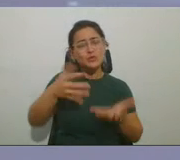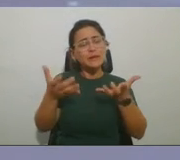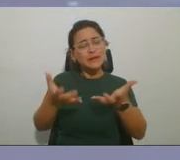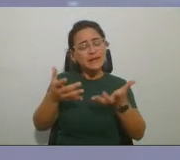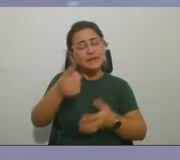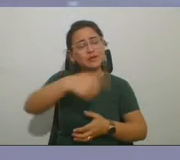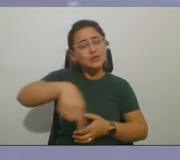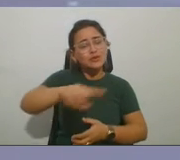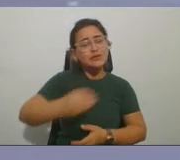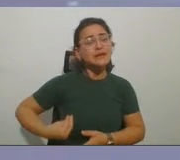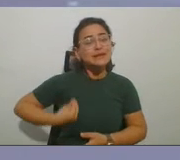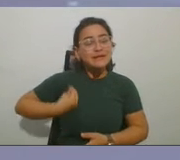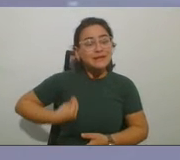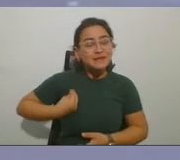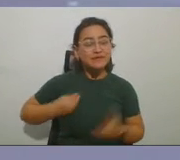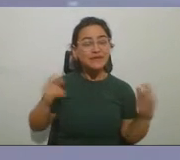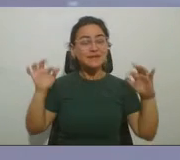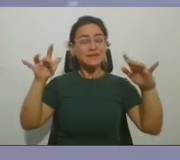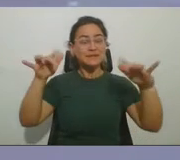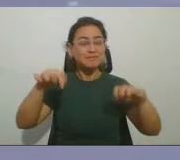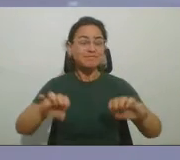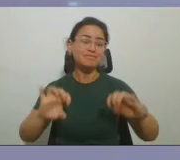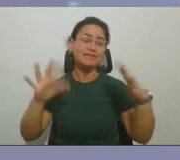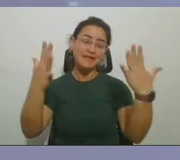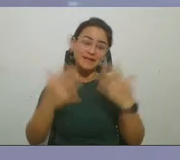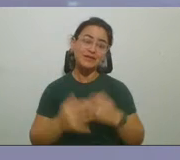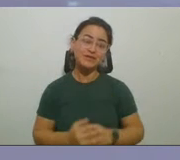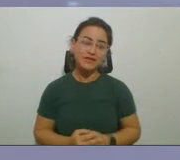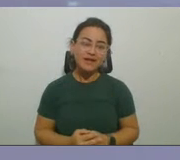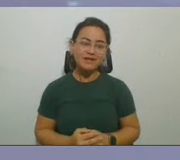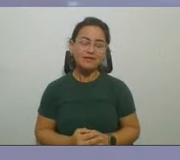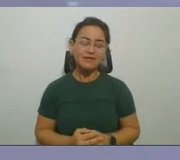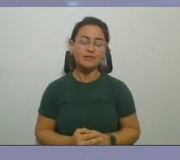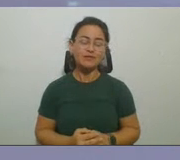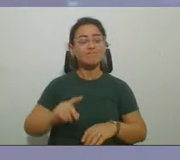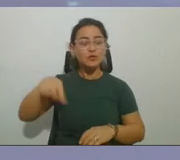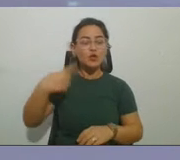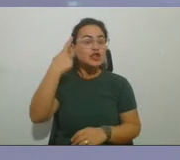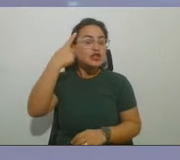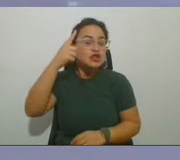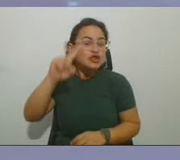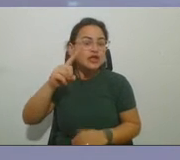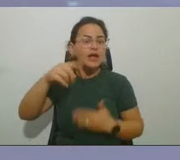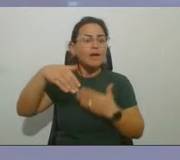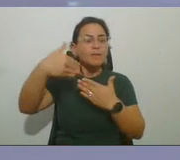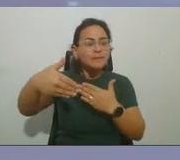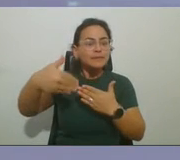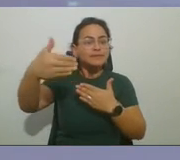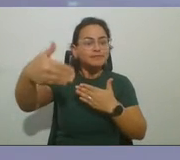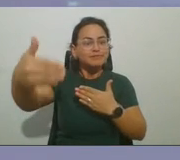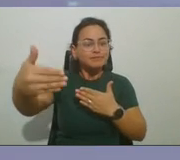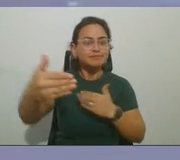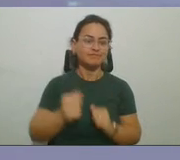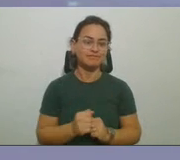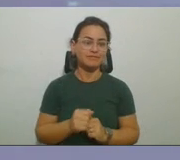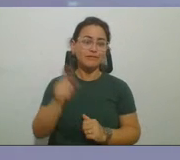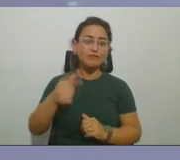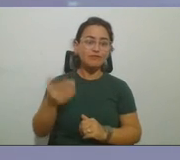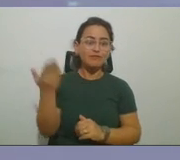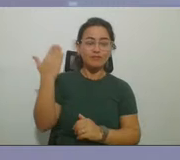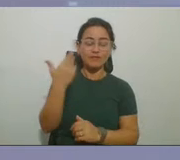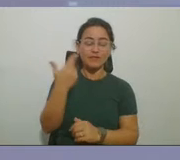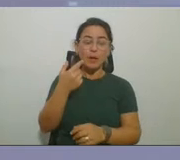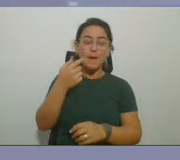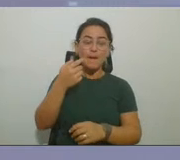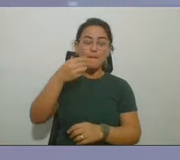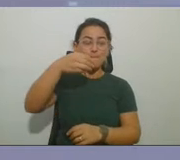presencialmente. Por isso, adiamos a data. O evento aconteceria em maio de 2020